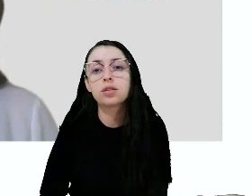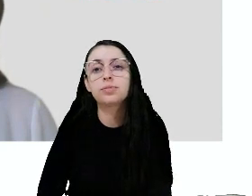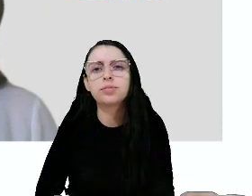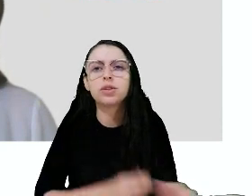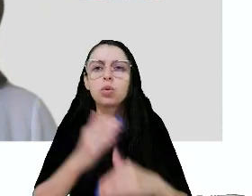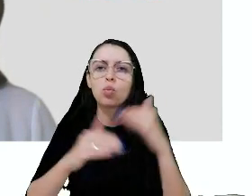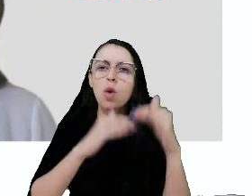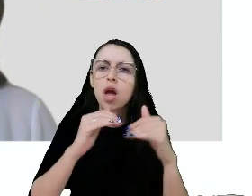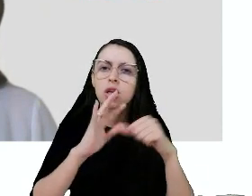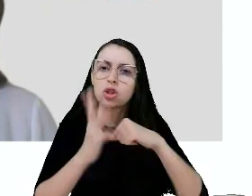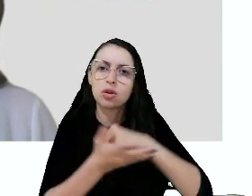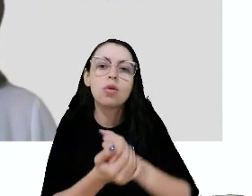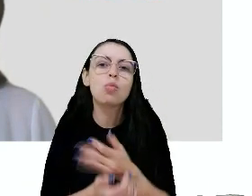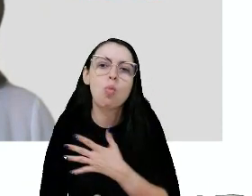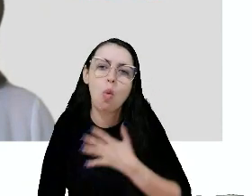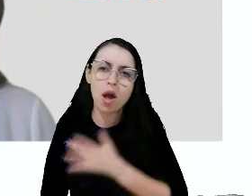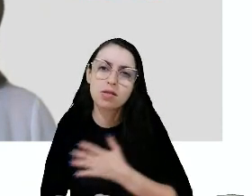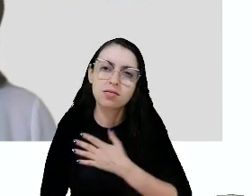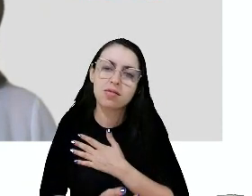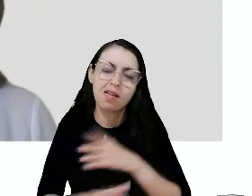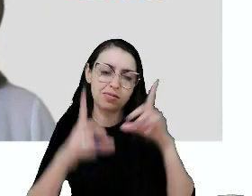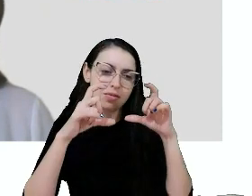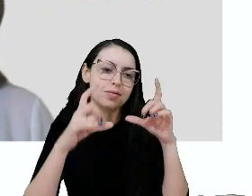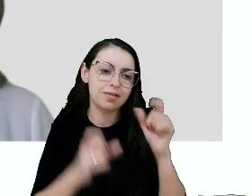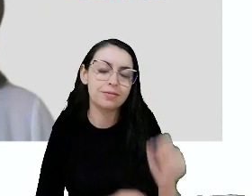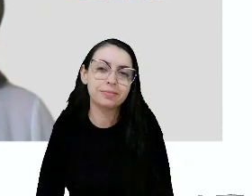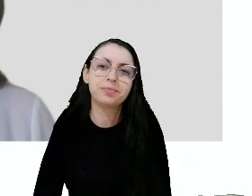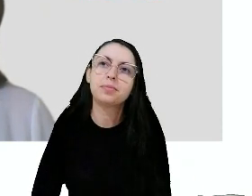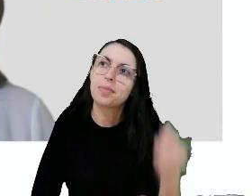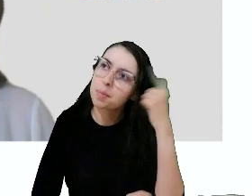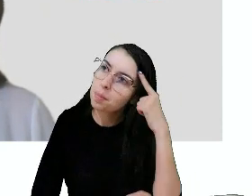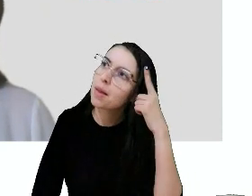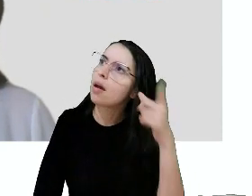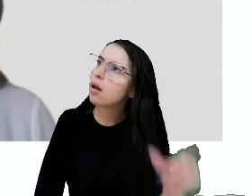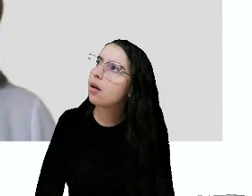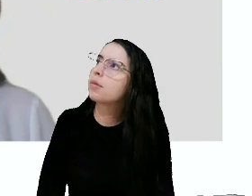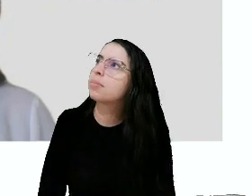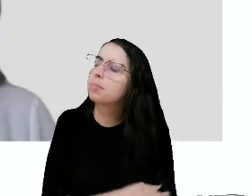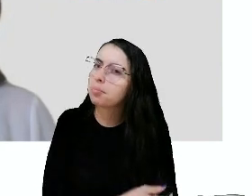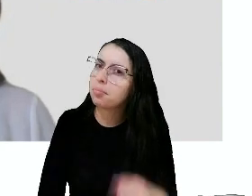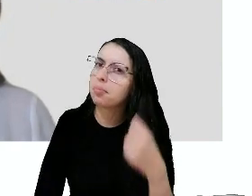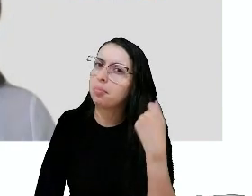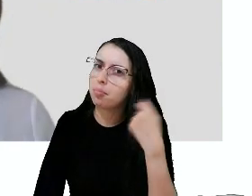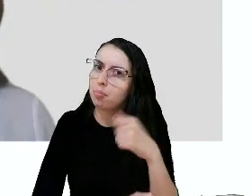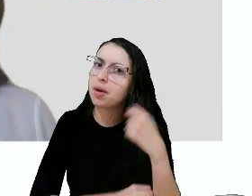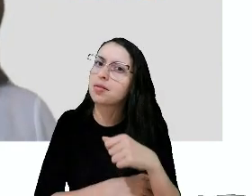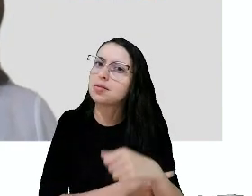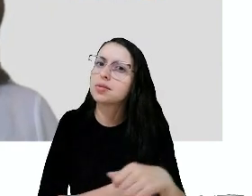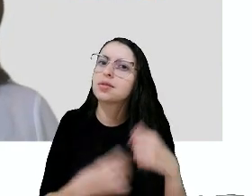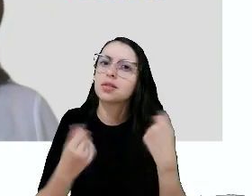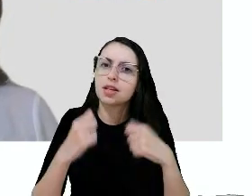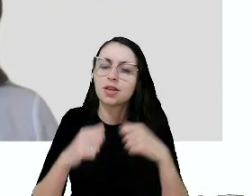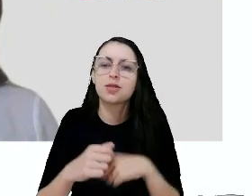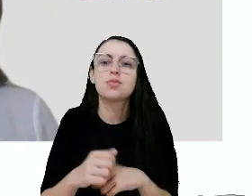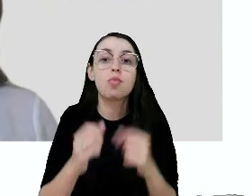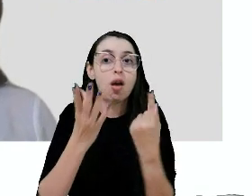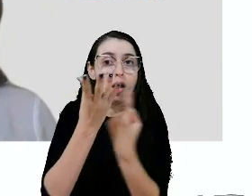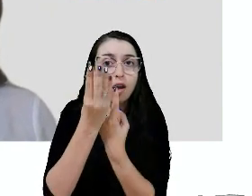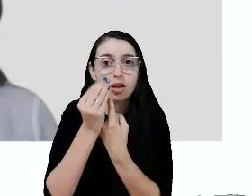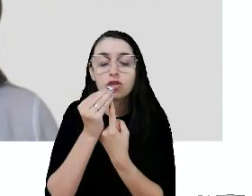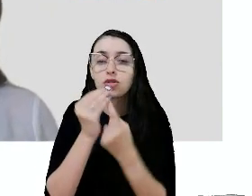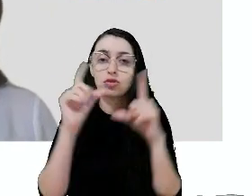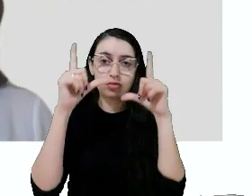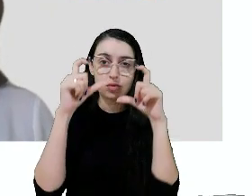anos de pandemia, eu que já gostava de fotografia, resolvi pôr na minha cabeça e na minha pretensão, que eu estou virando uma artista